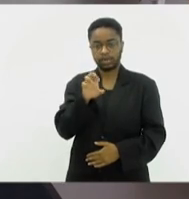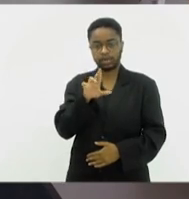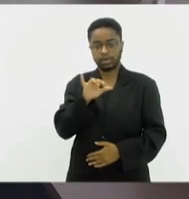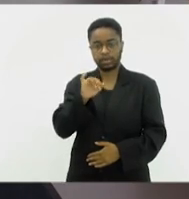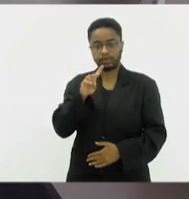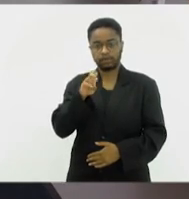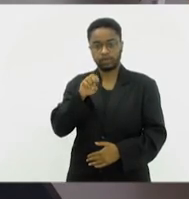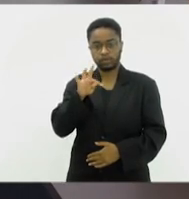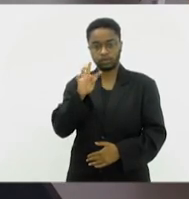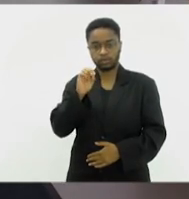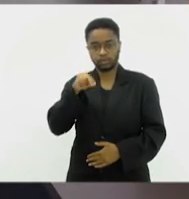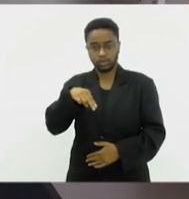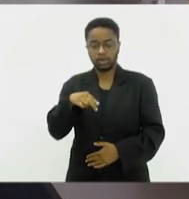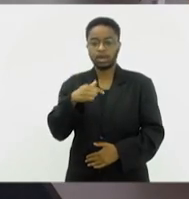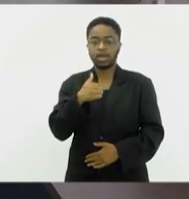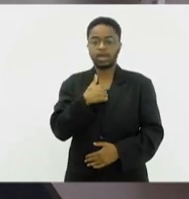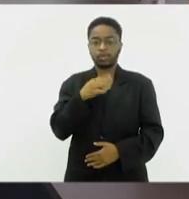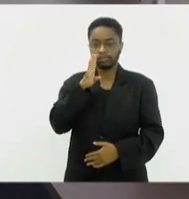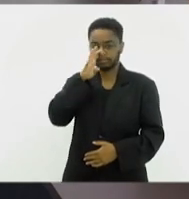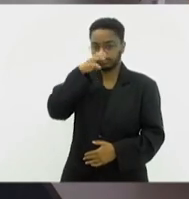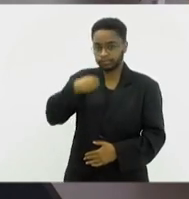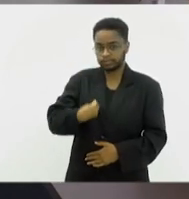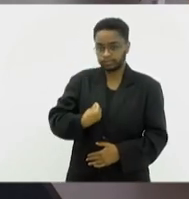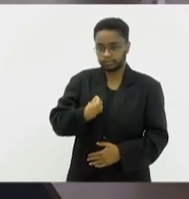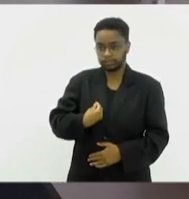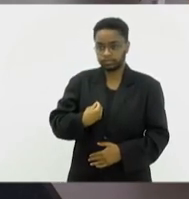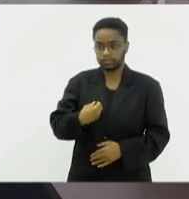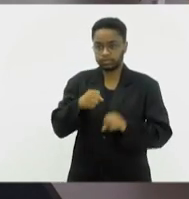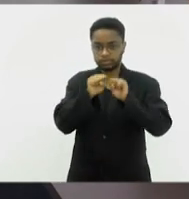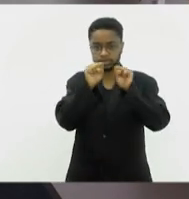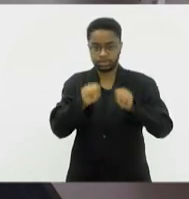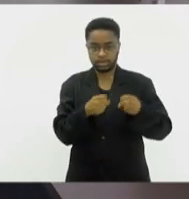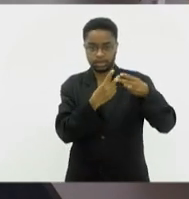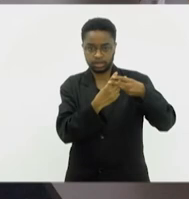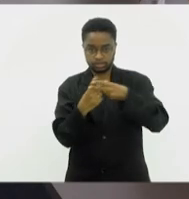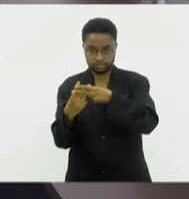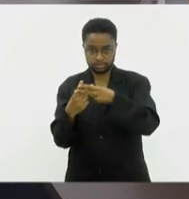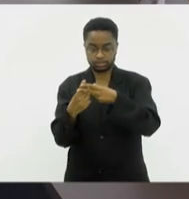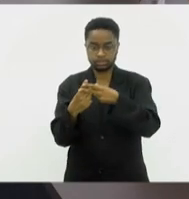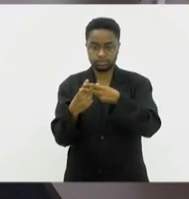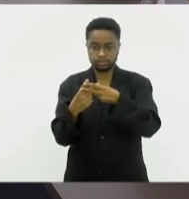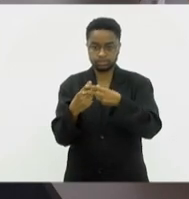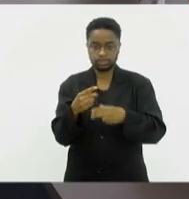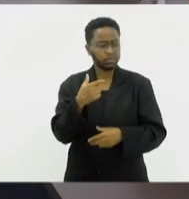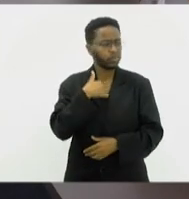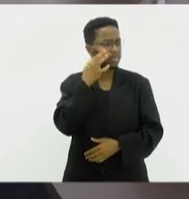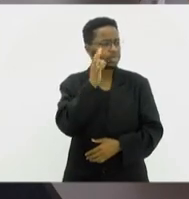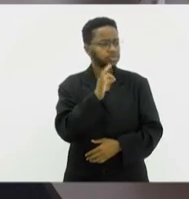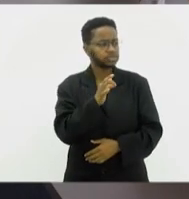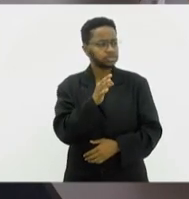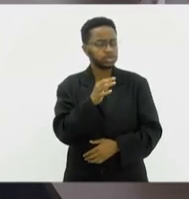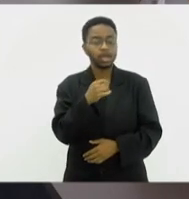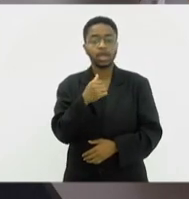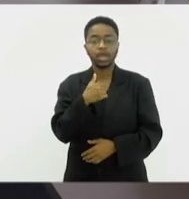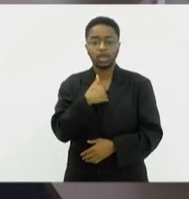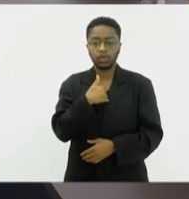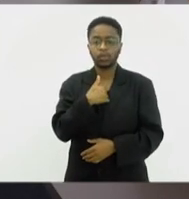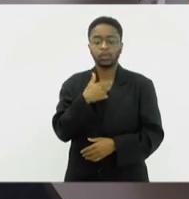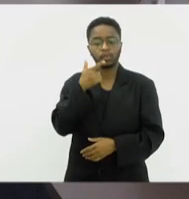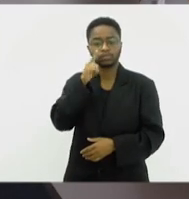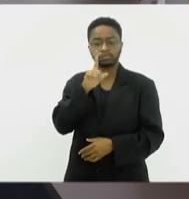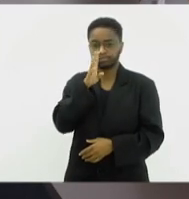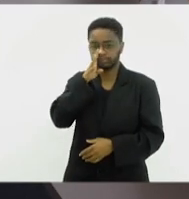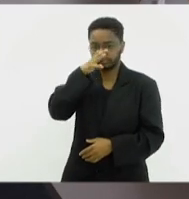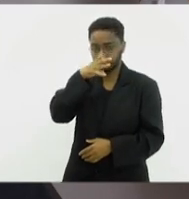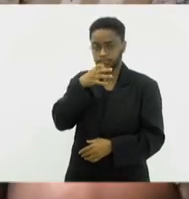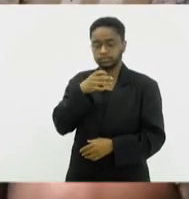sou sobrevivente do sistema carcerário. Não entendi. Sobrevivente do sistema carcerário. Formado em Direito, morador